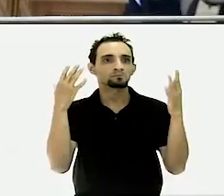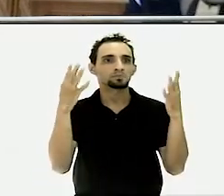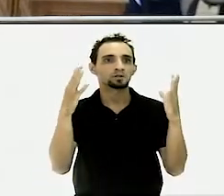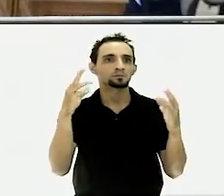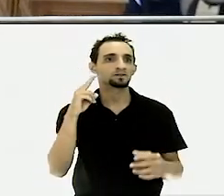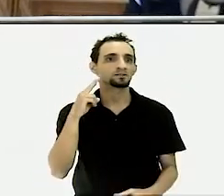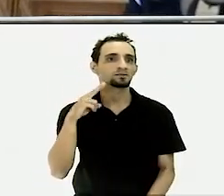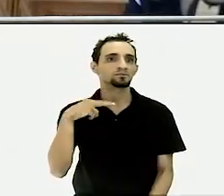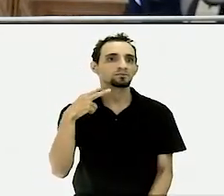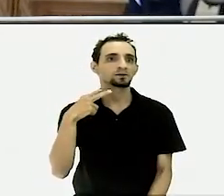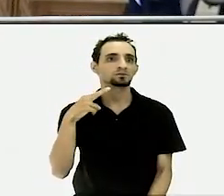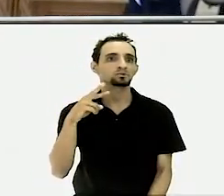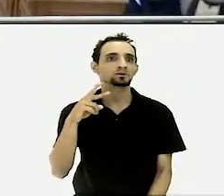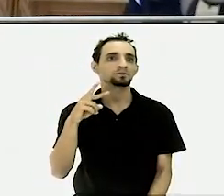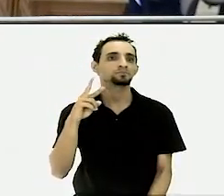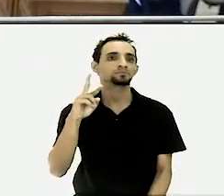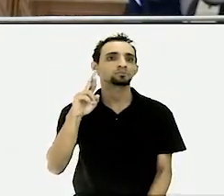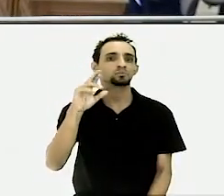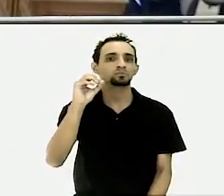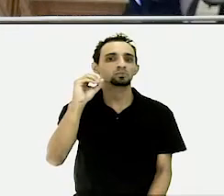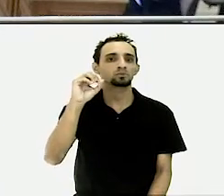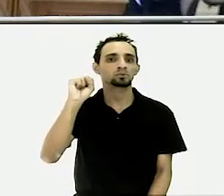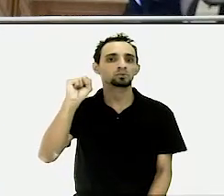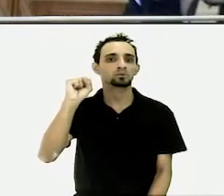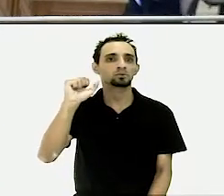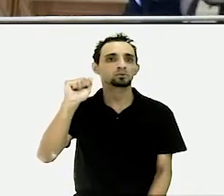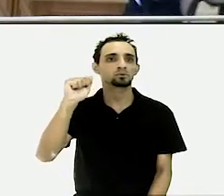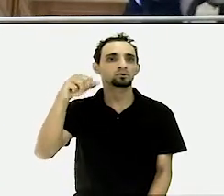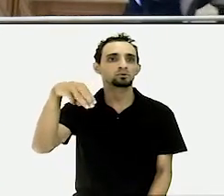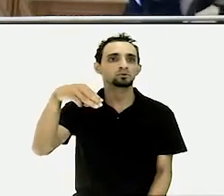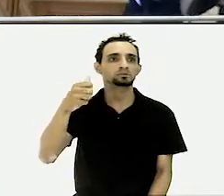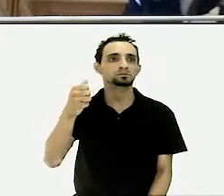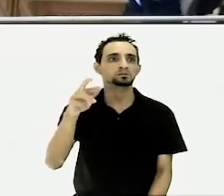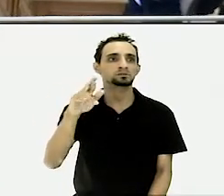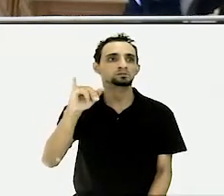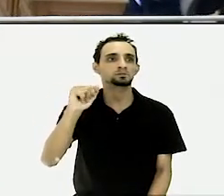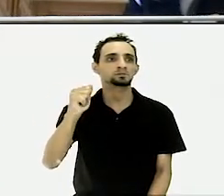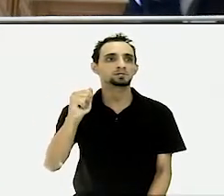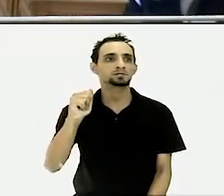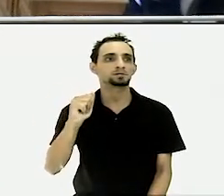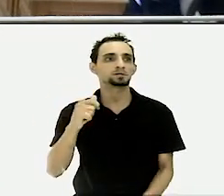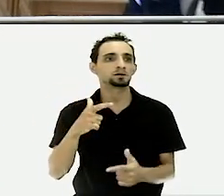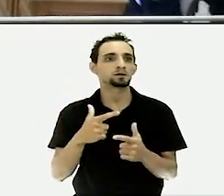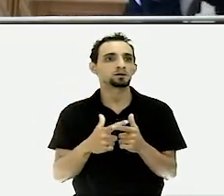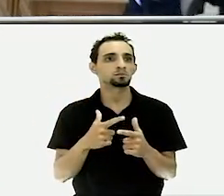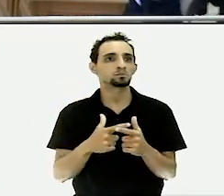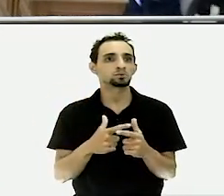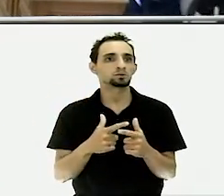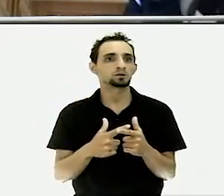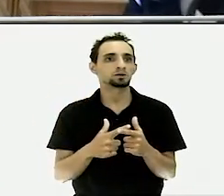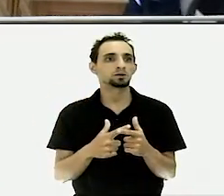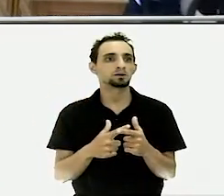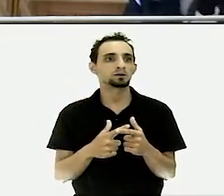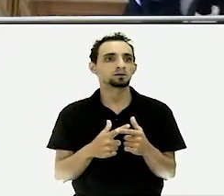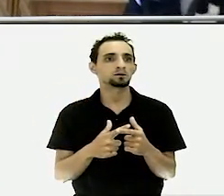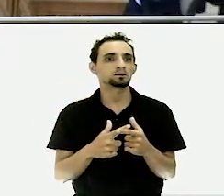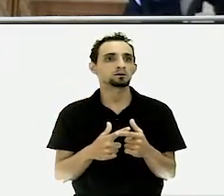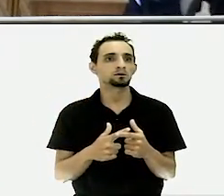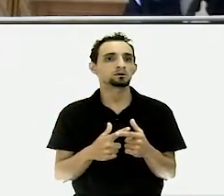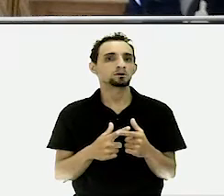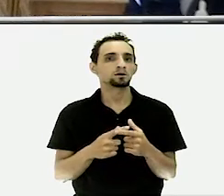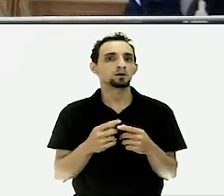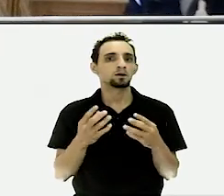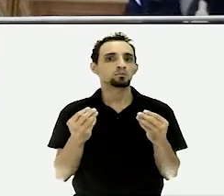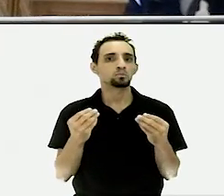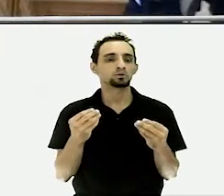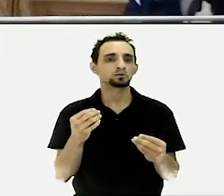assunto de grande relevância, porque a questão do feminicídio e também a tortura, né,